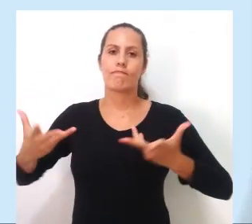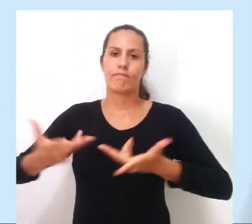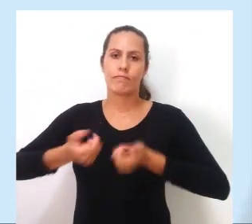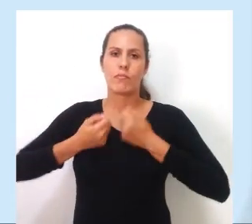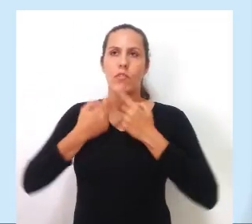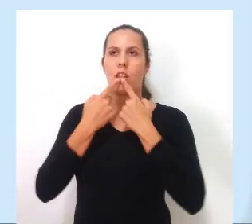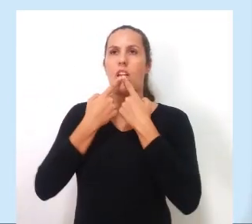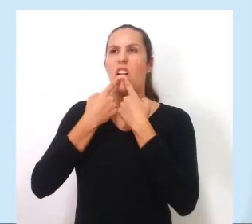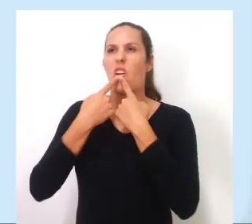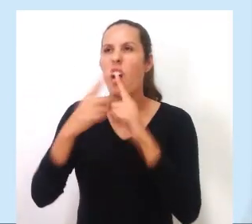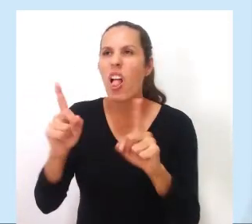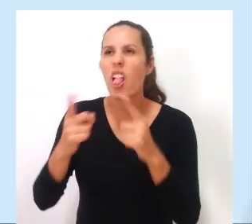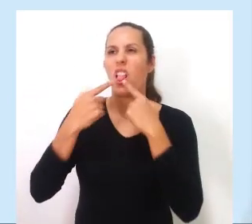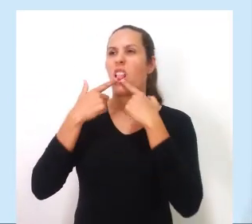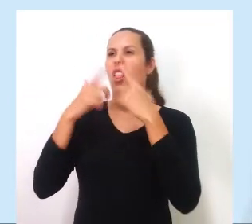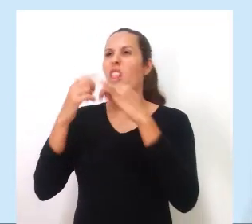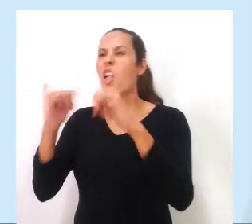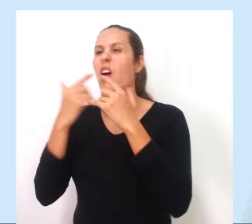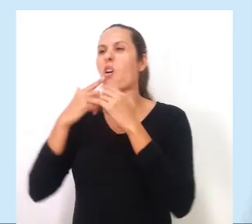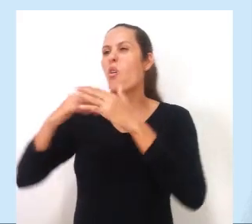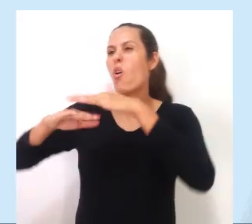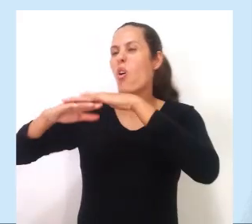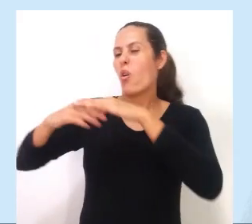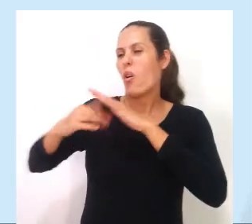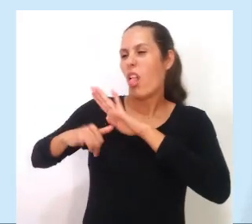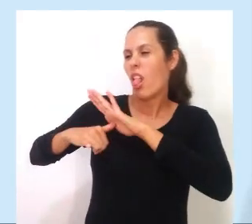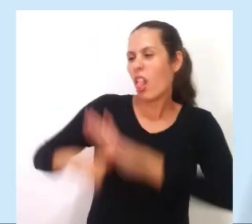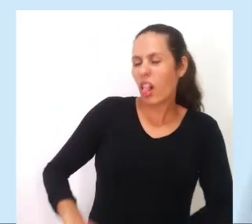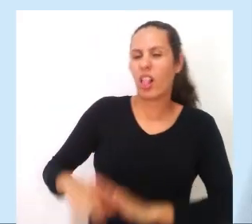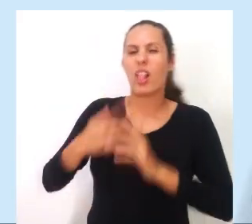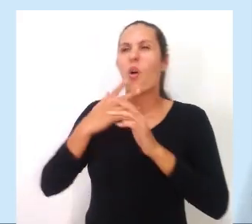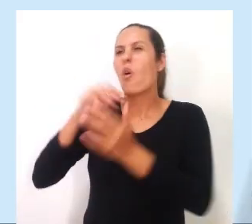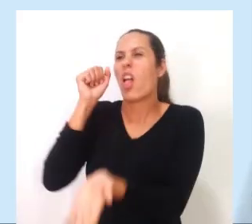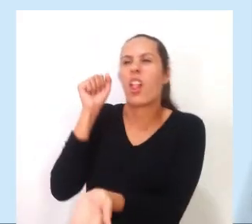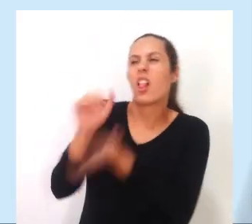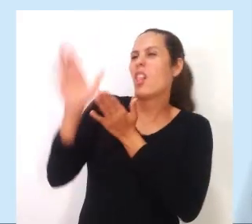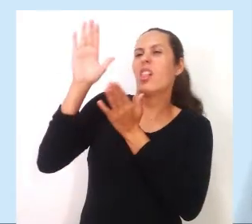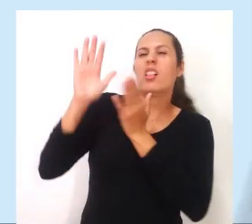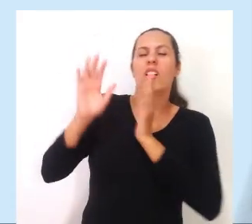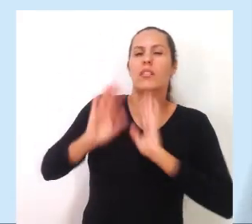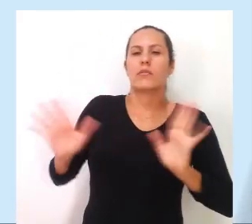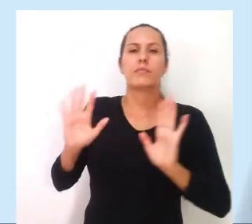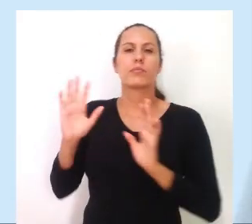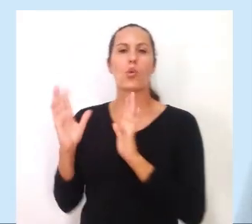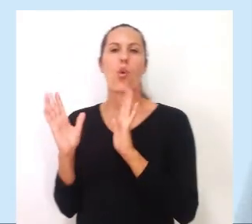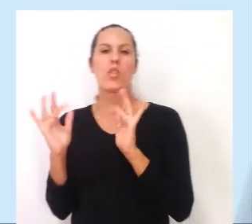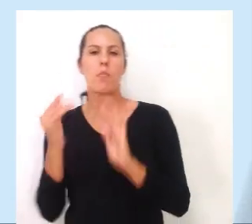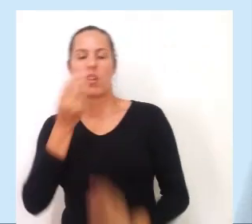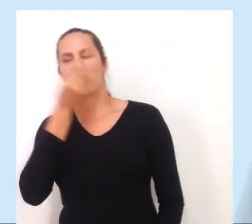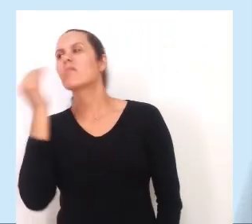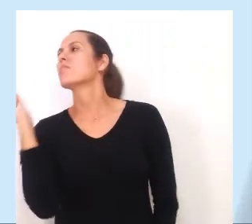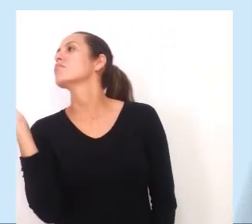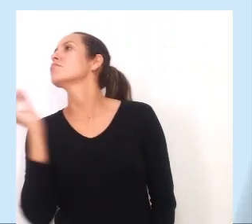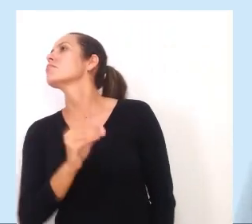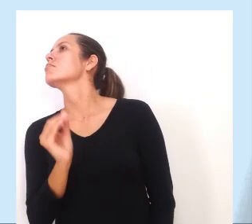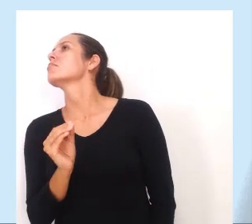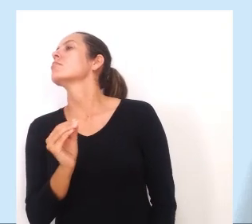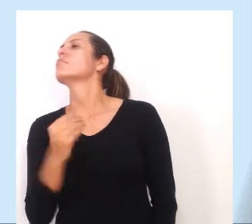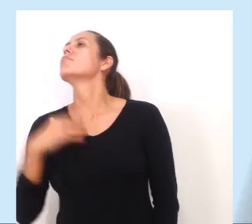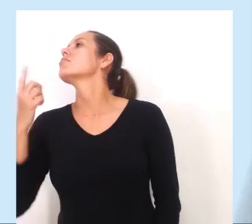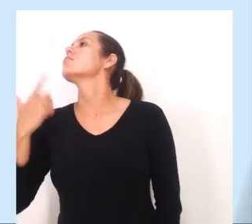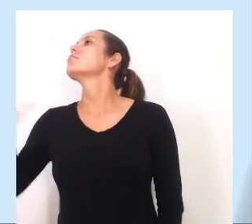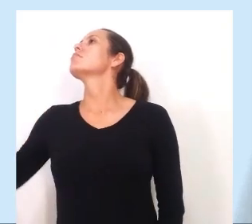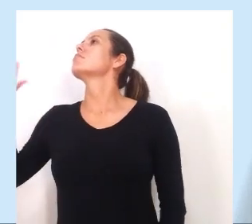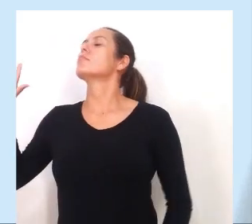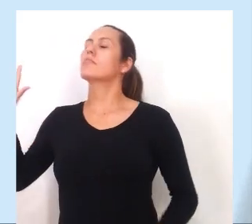vez de criticar, em vez de humilhar ou colocar para fora, ou o namorado não querer